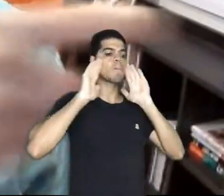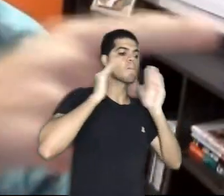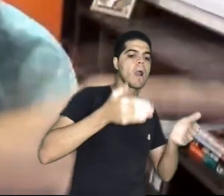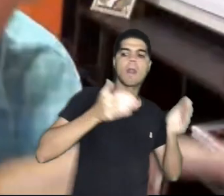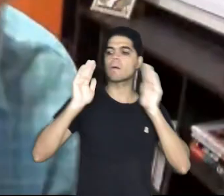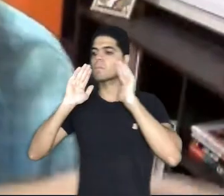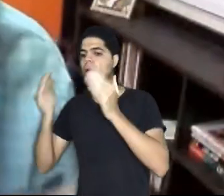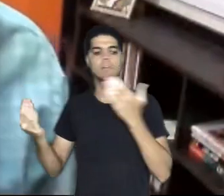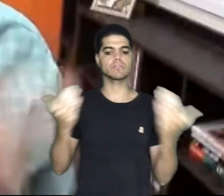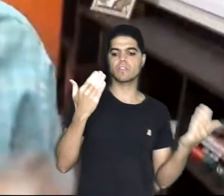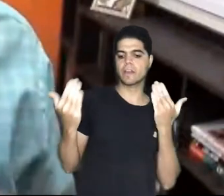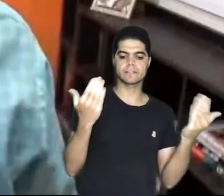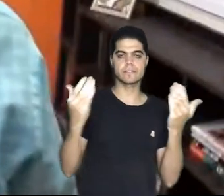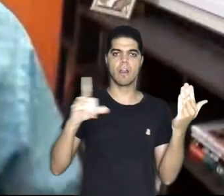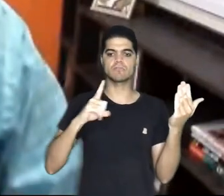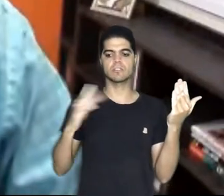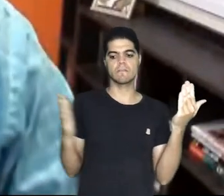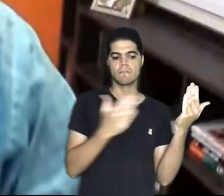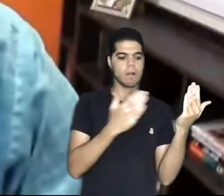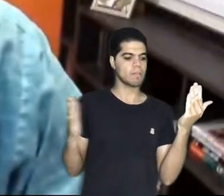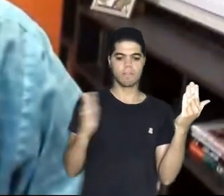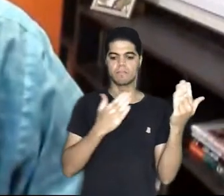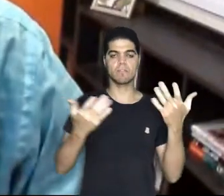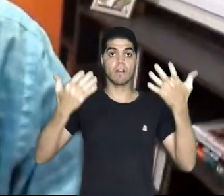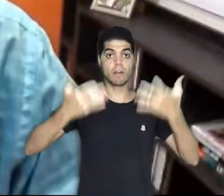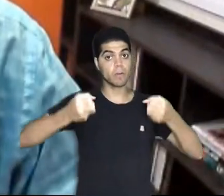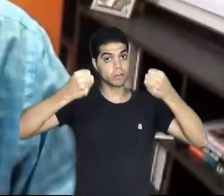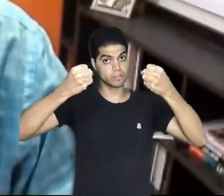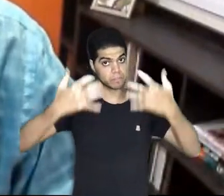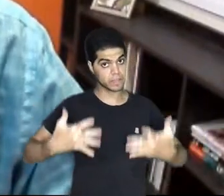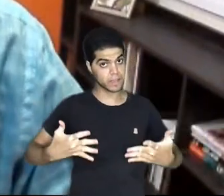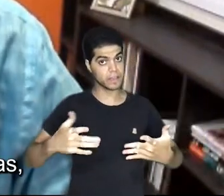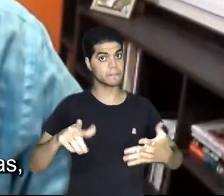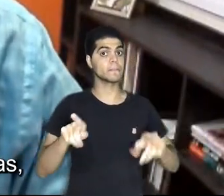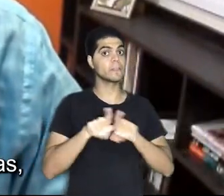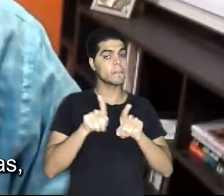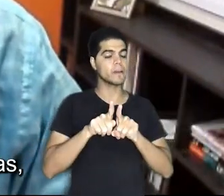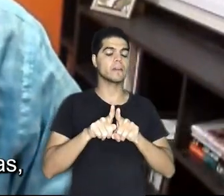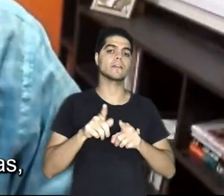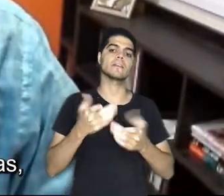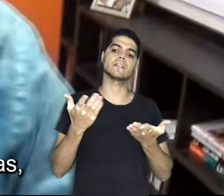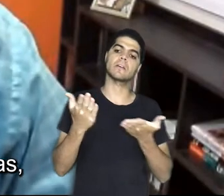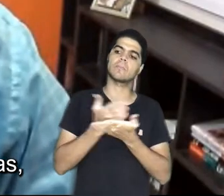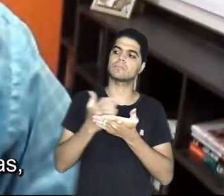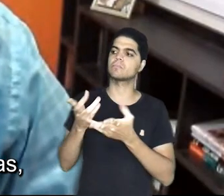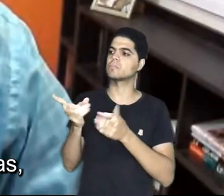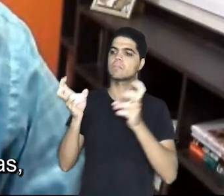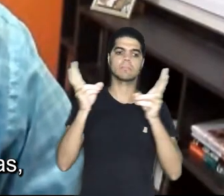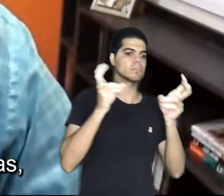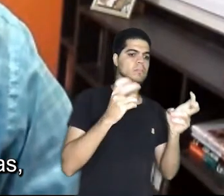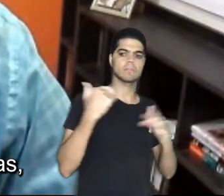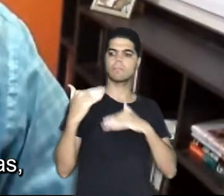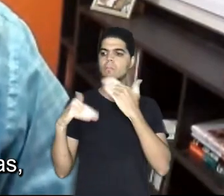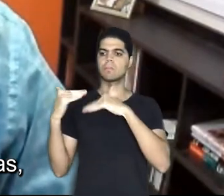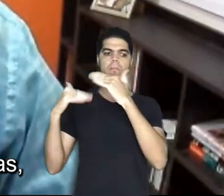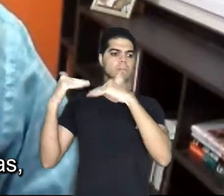em relação a essa tendência que eu acabei de apresentar. Então, quanto mais nós vemos o